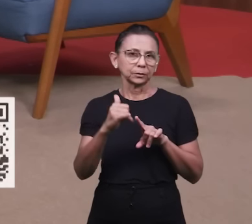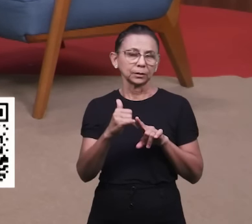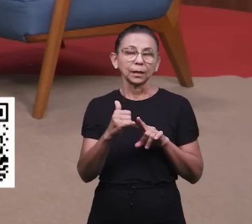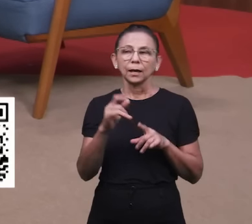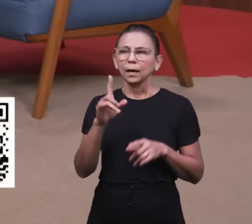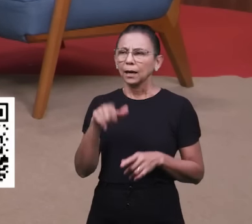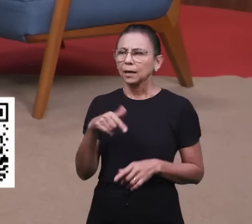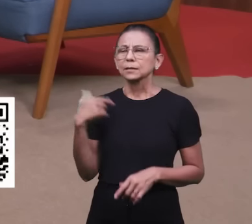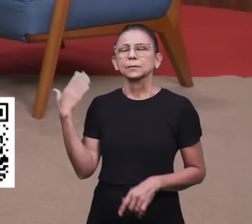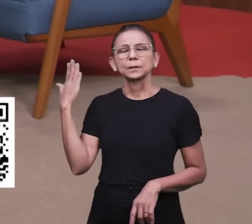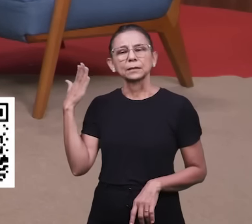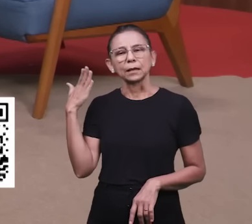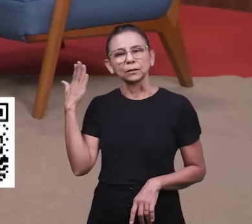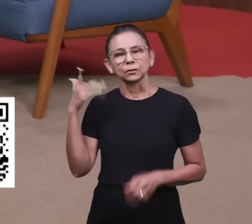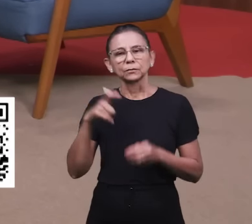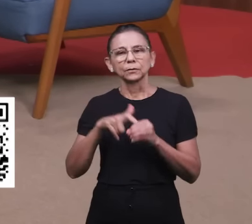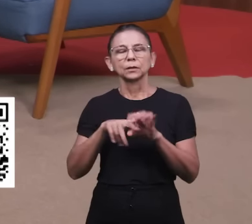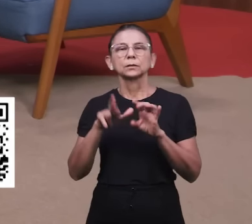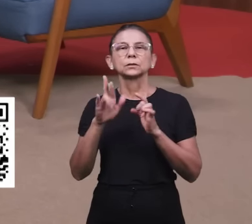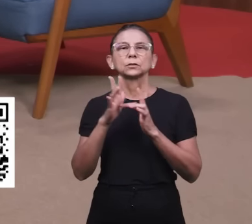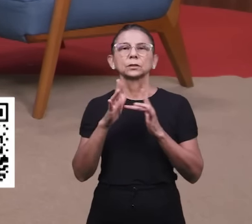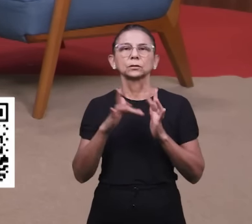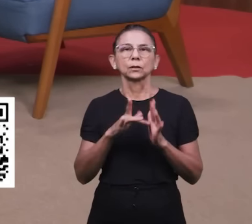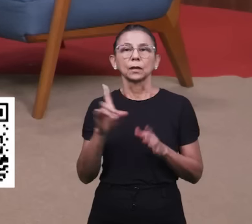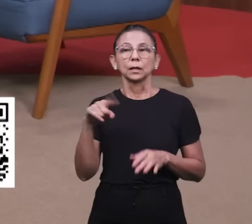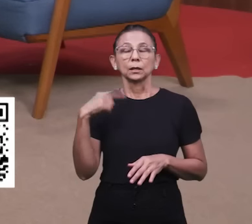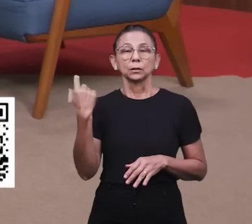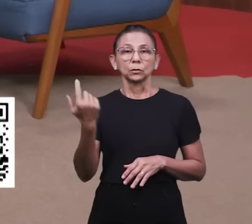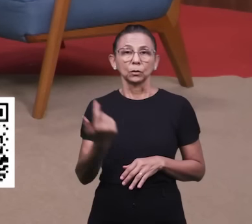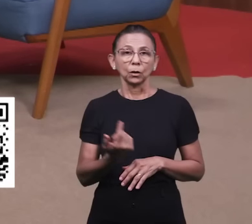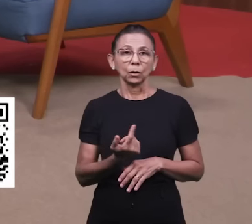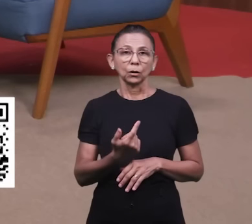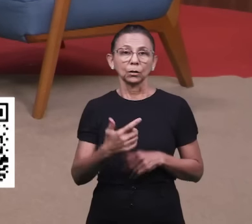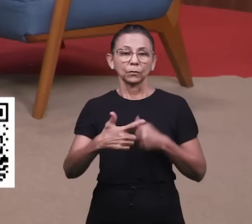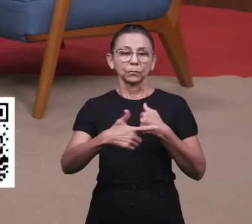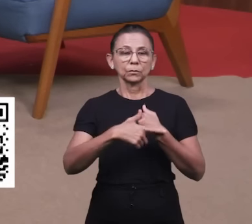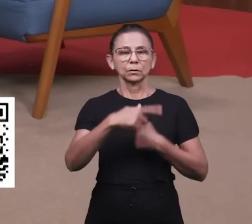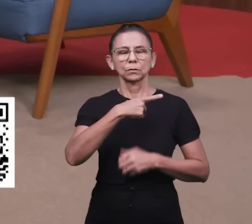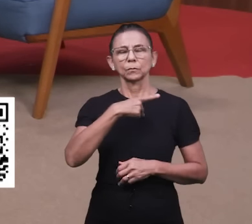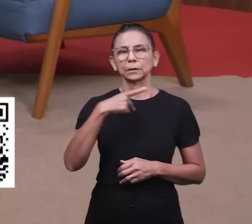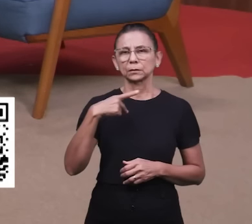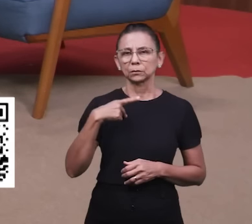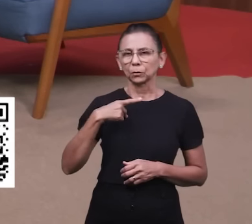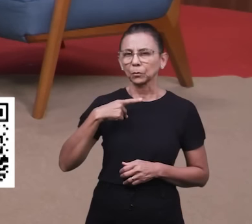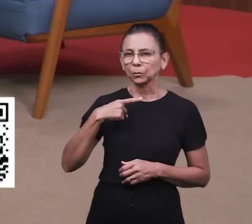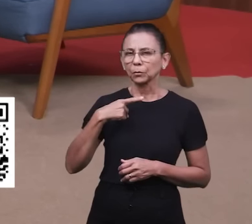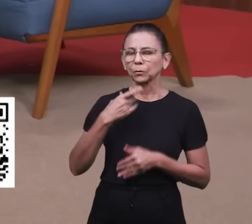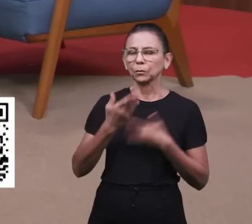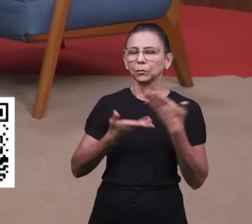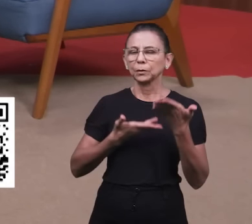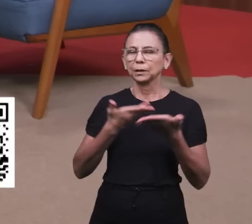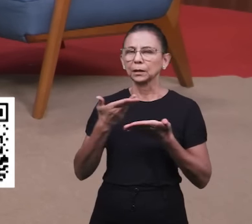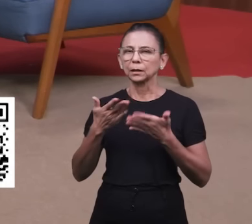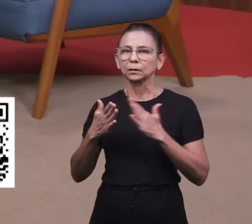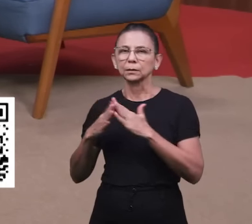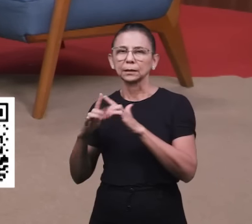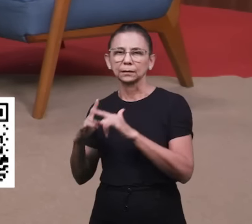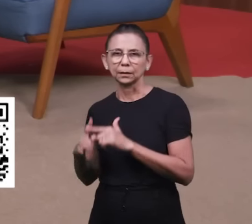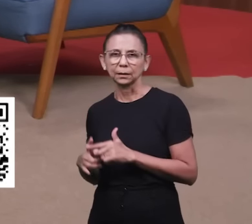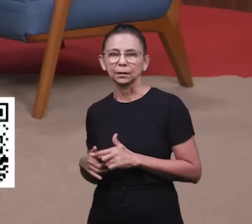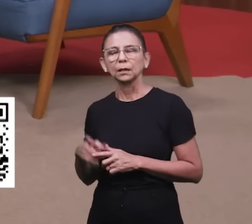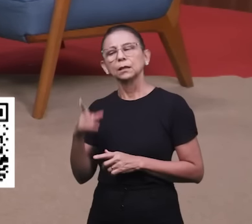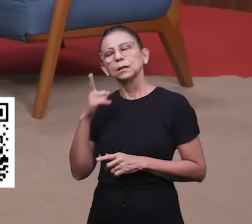nós é claro que nós que estamos pastores no dia a dia dos rebanhos Nós